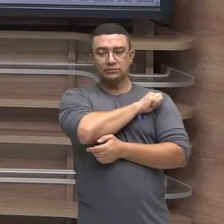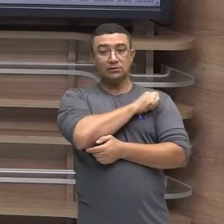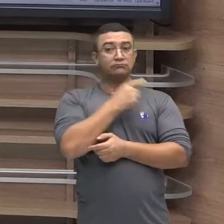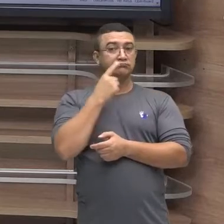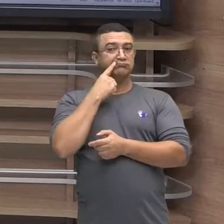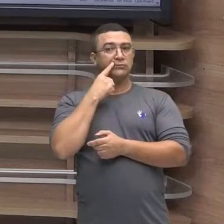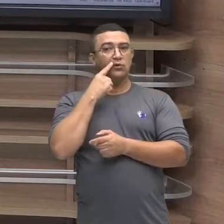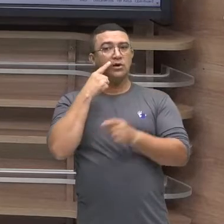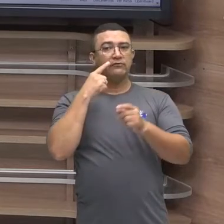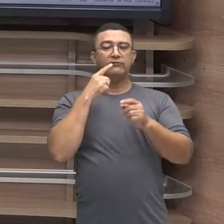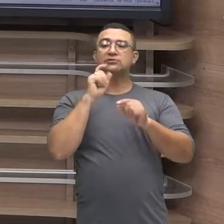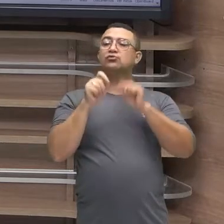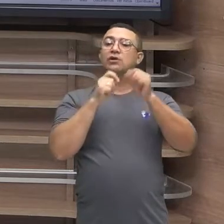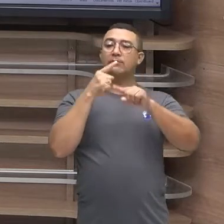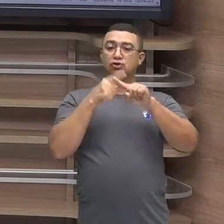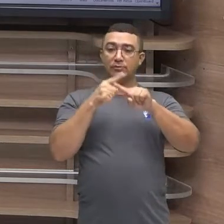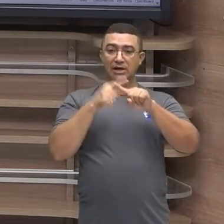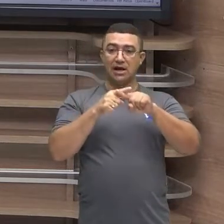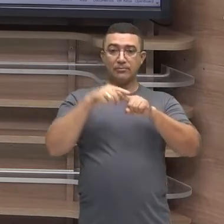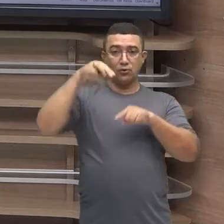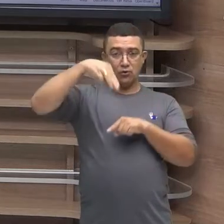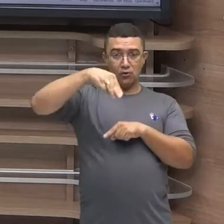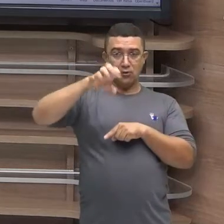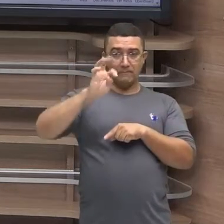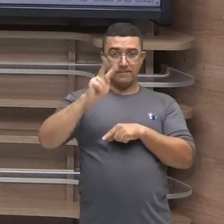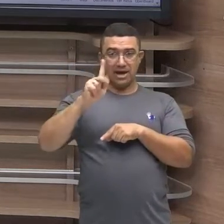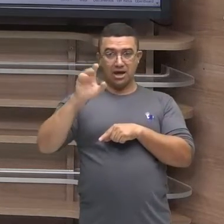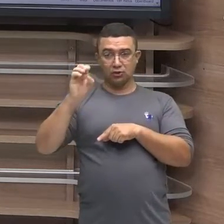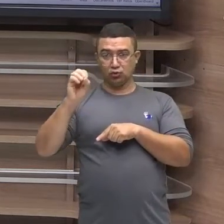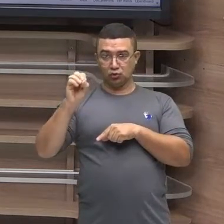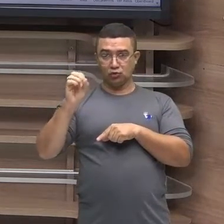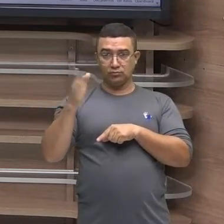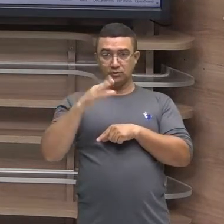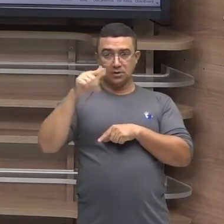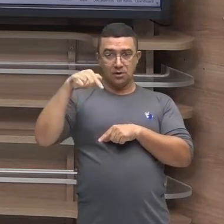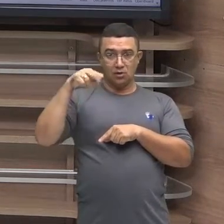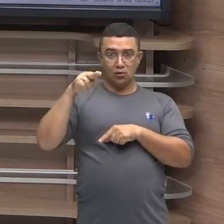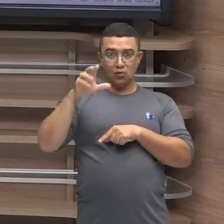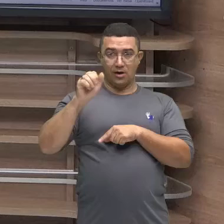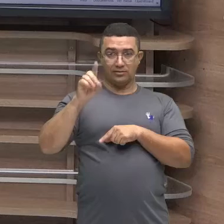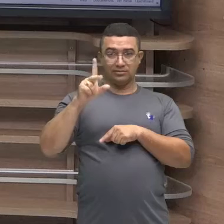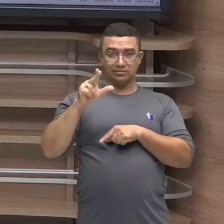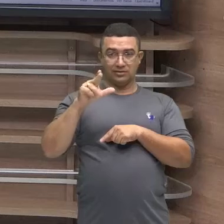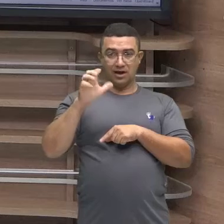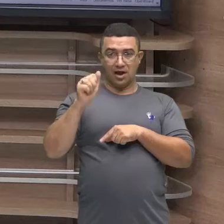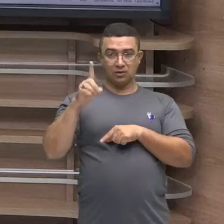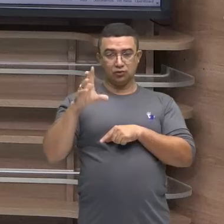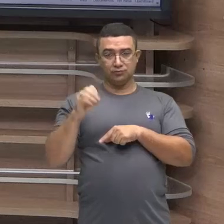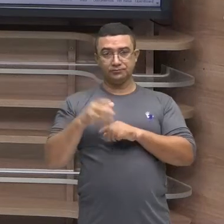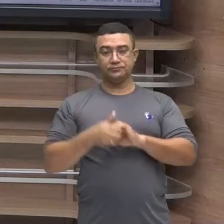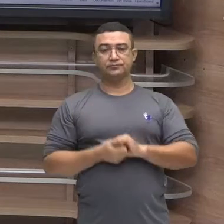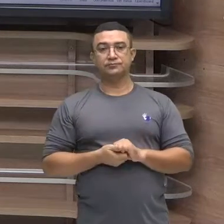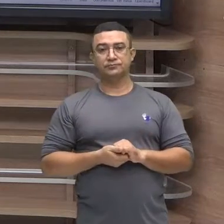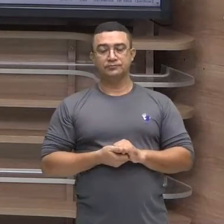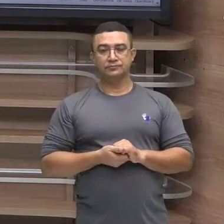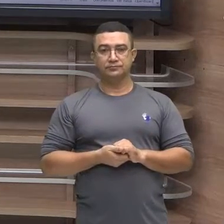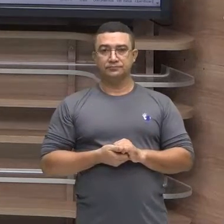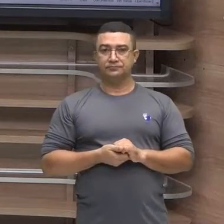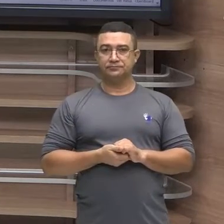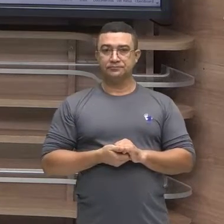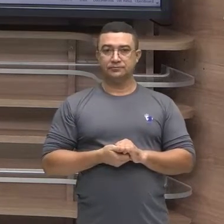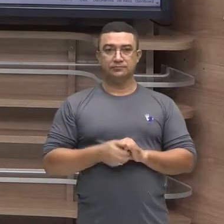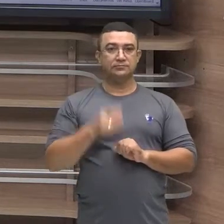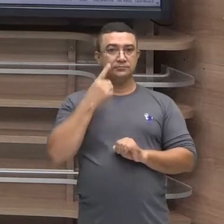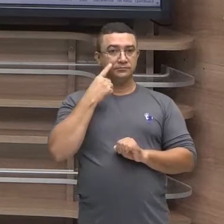metros quadrados, tá bom? Quando a gente vai falar de uma região, de uma área com uma extensão maior, aí a gente já faz, no caso da